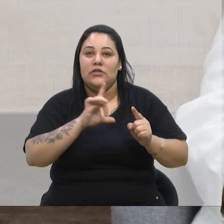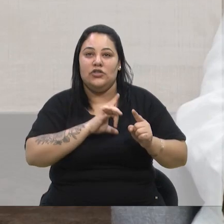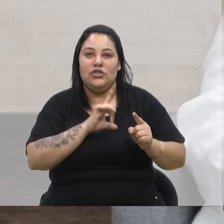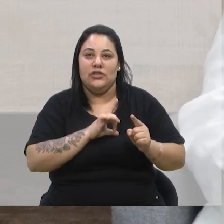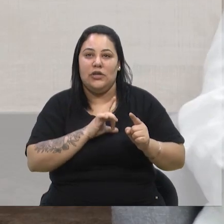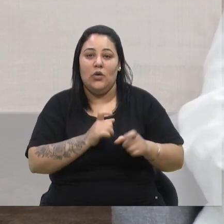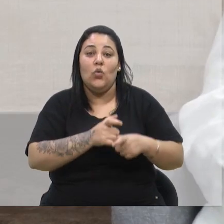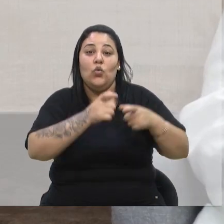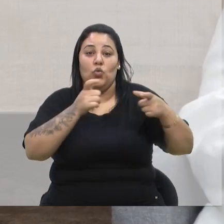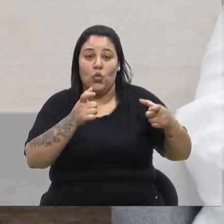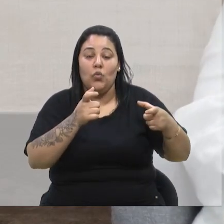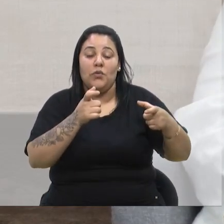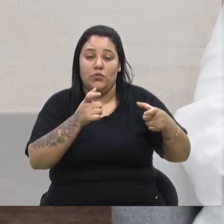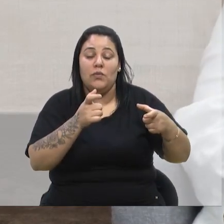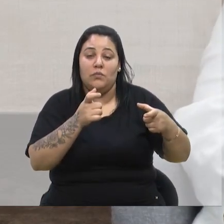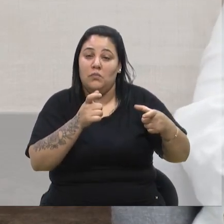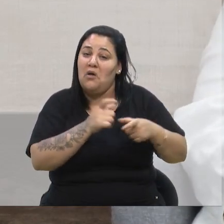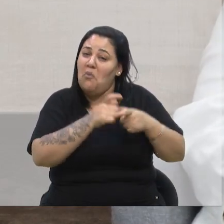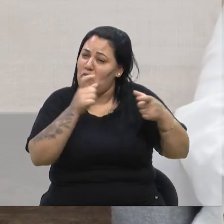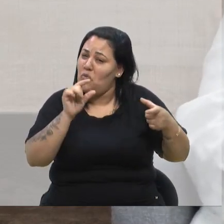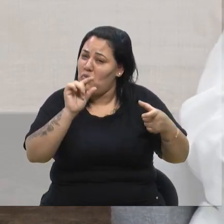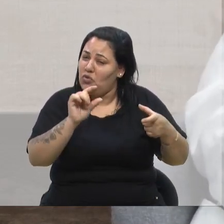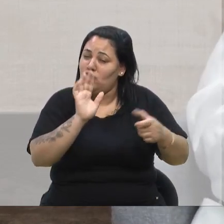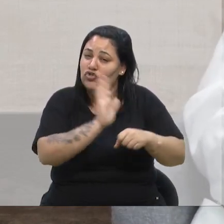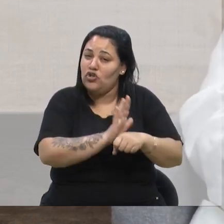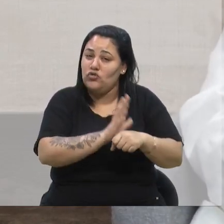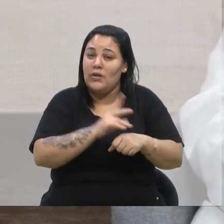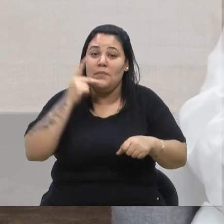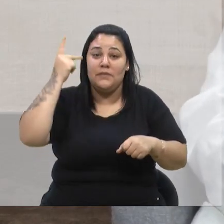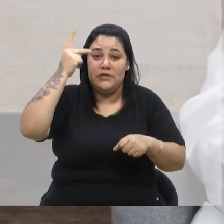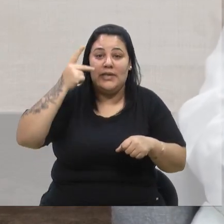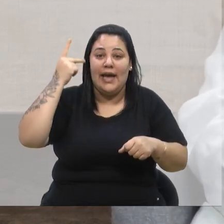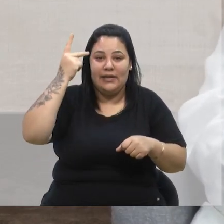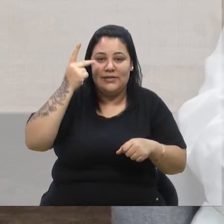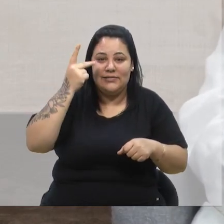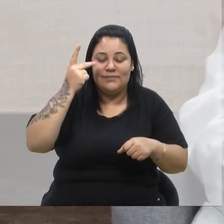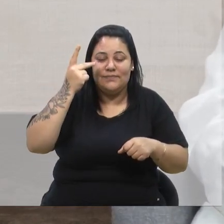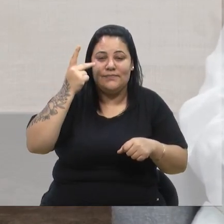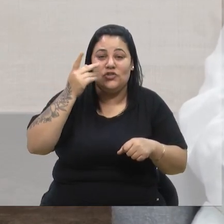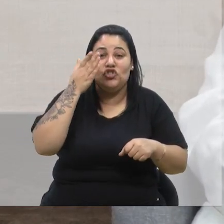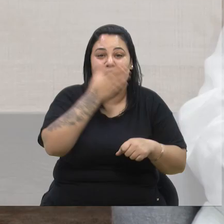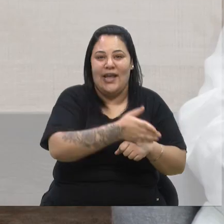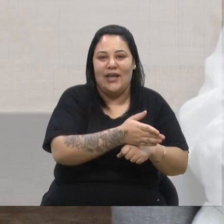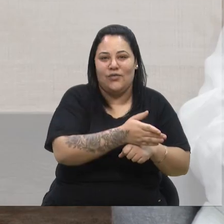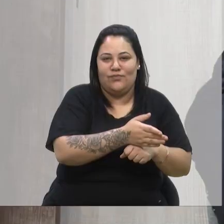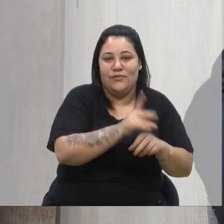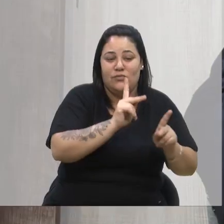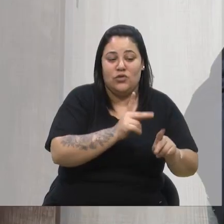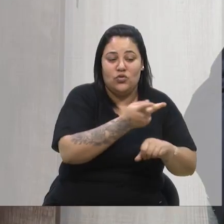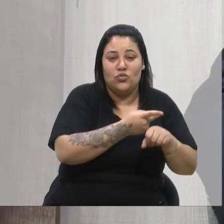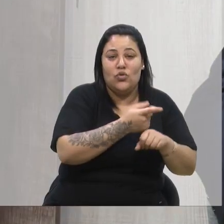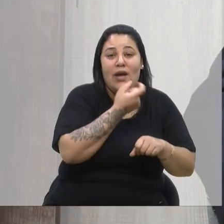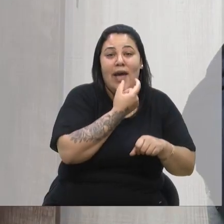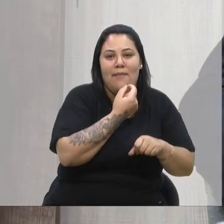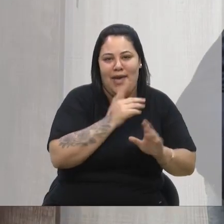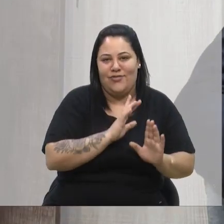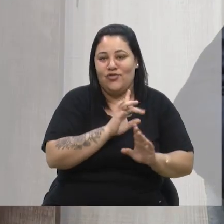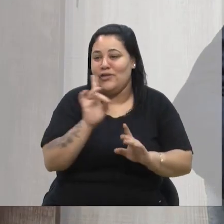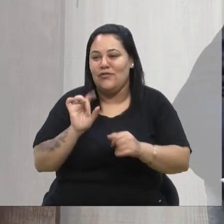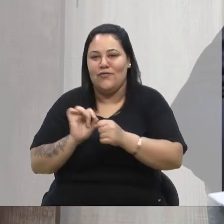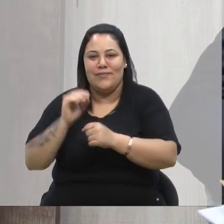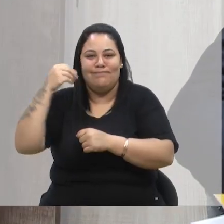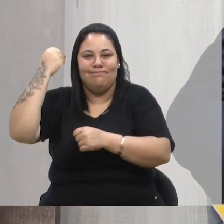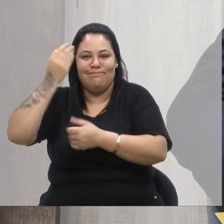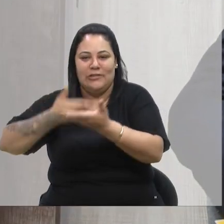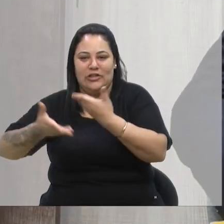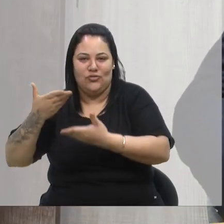de ajuda psiquiátrica, né? Do que de terapia. E até que ponto, aproveitando agora essa